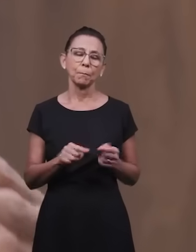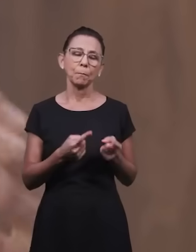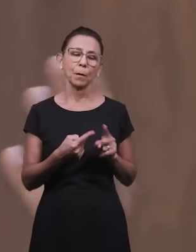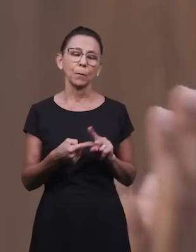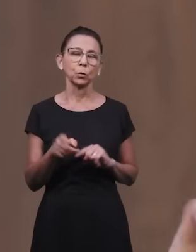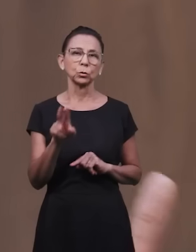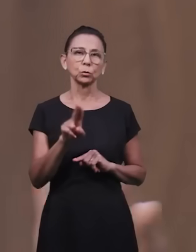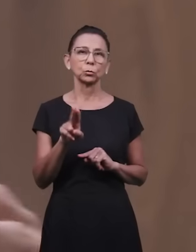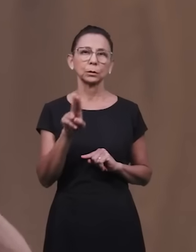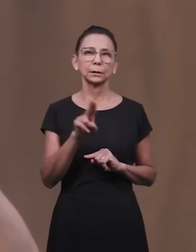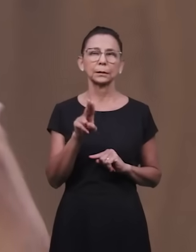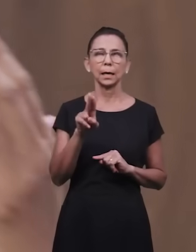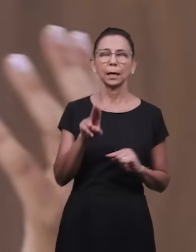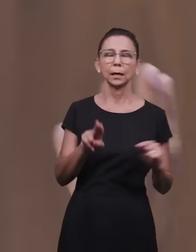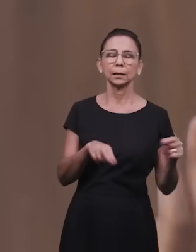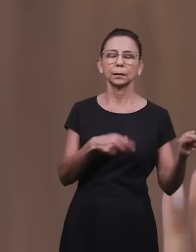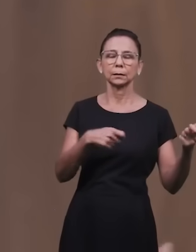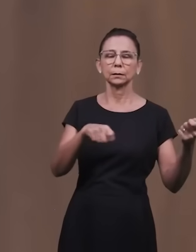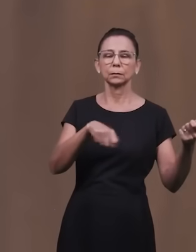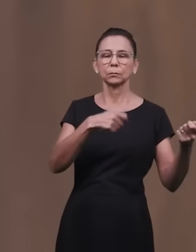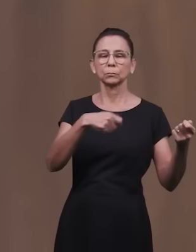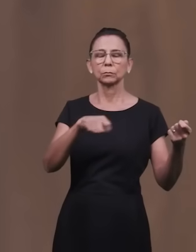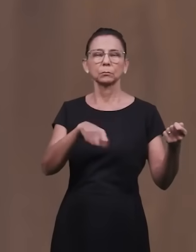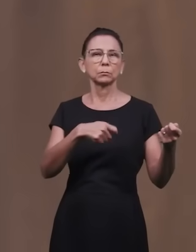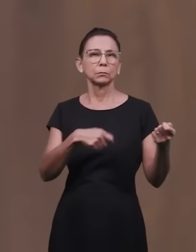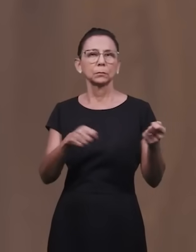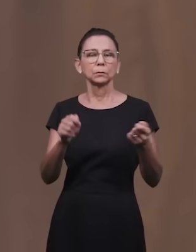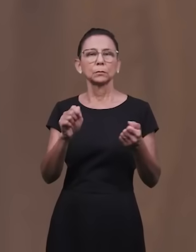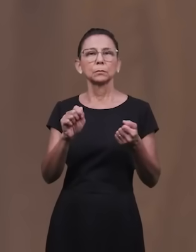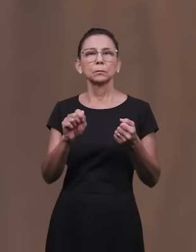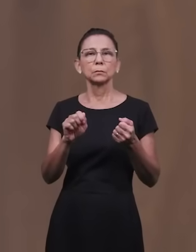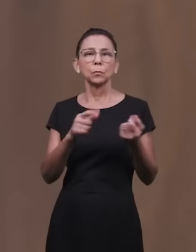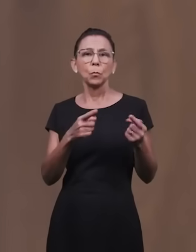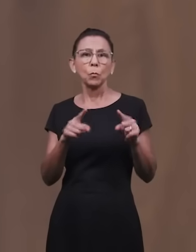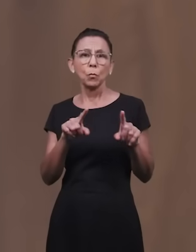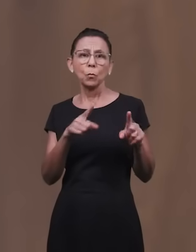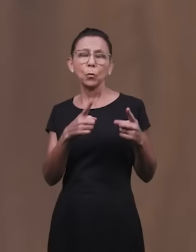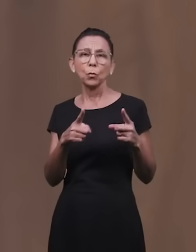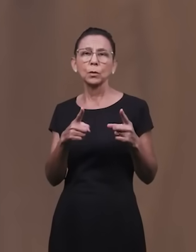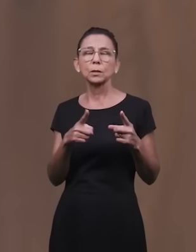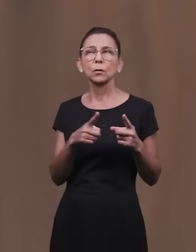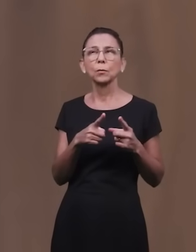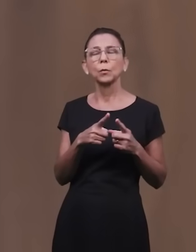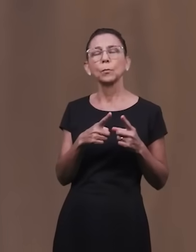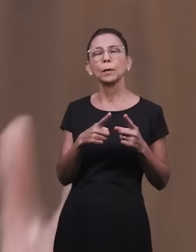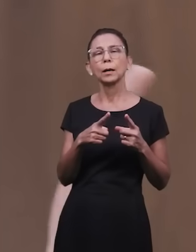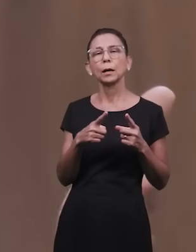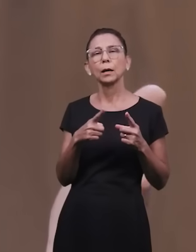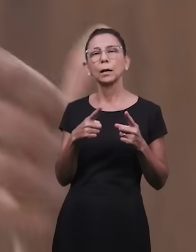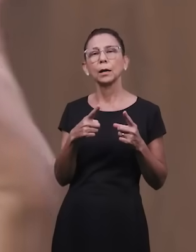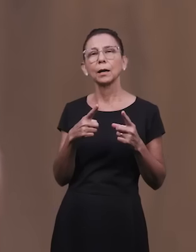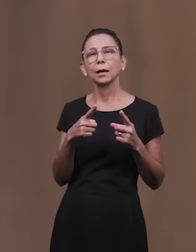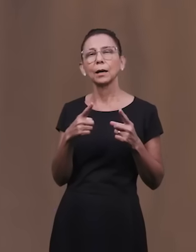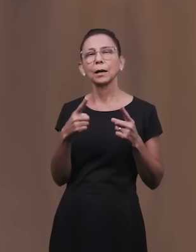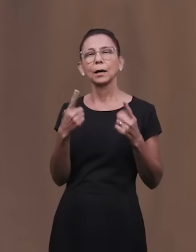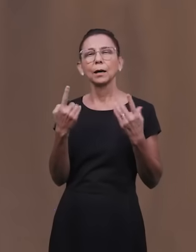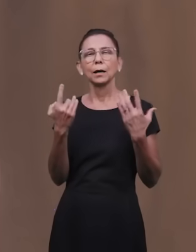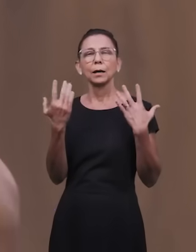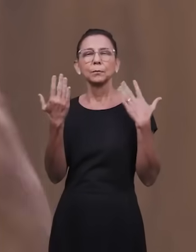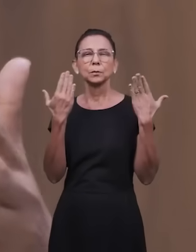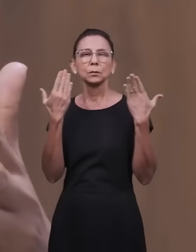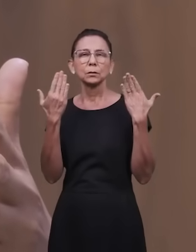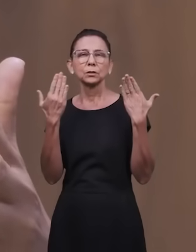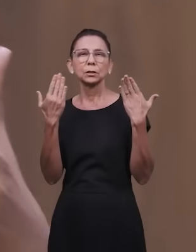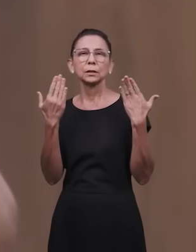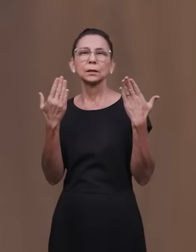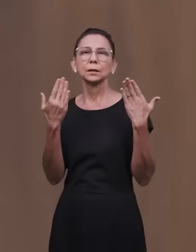ela é terapêutica, ela pode ser uma ferramenta de auxílio muito importante. E se a pessoa acredita que isso lhe